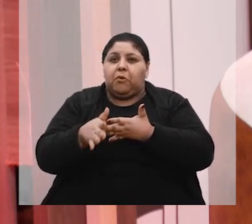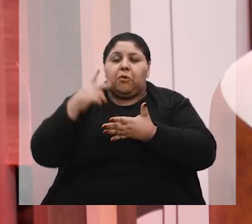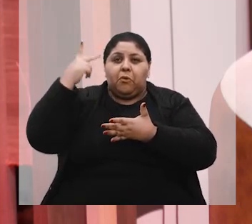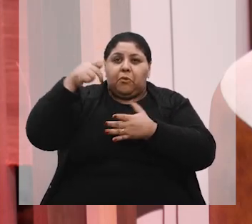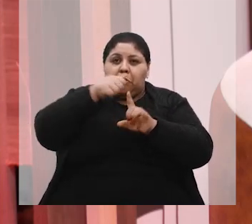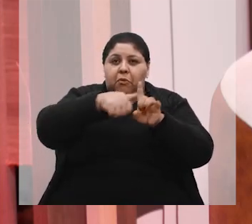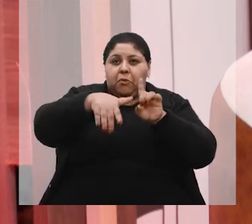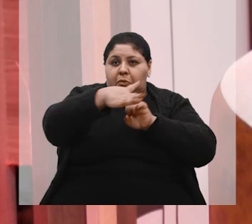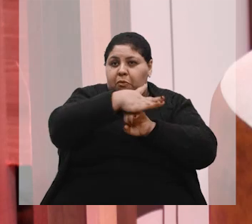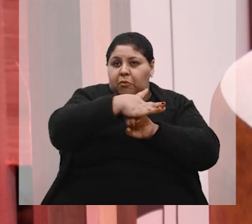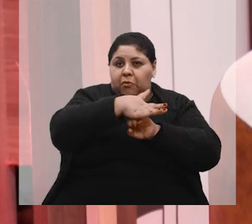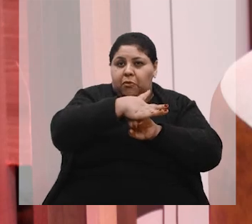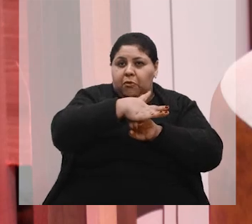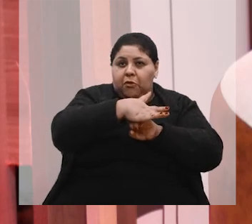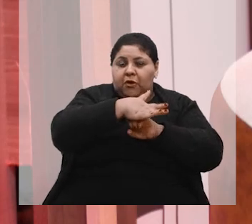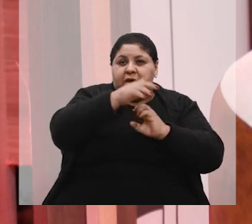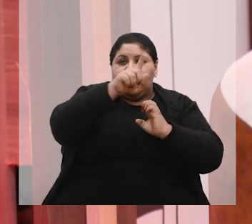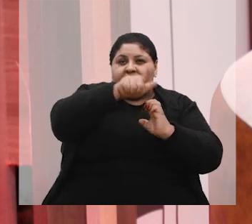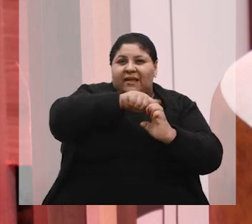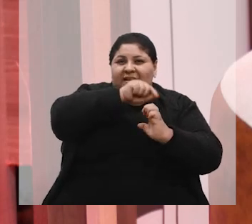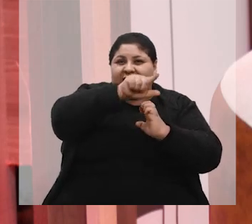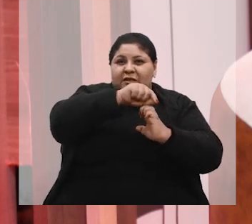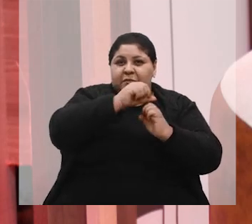em que as editoras